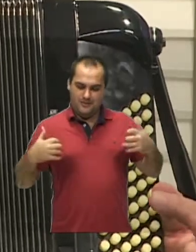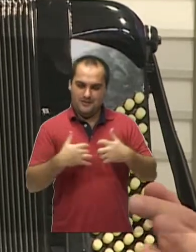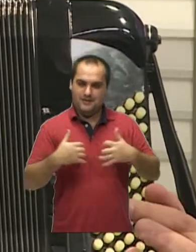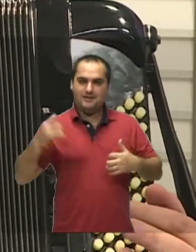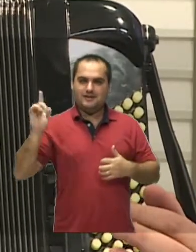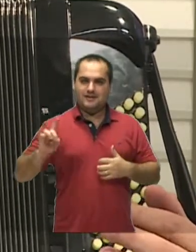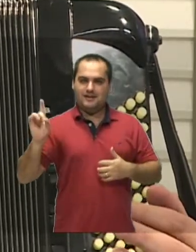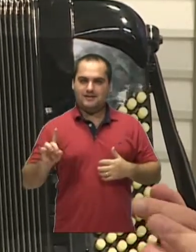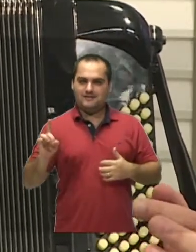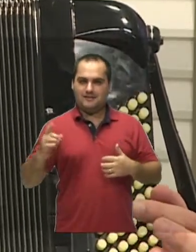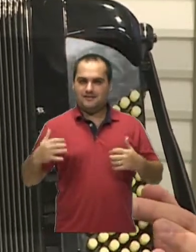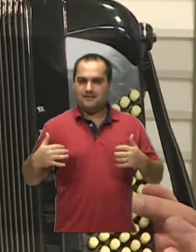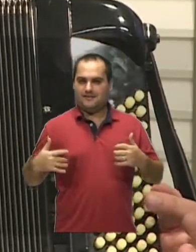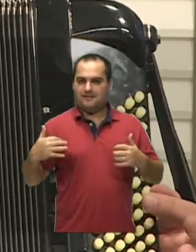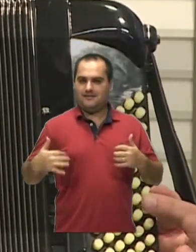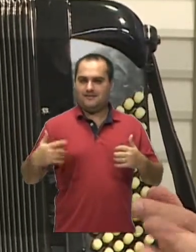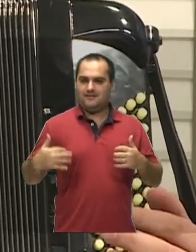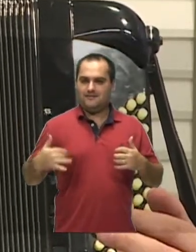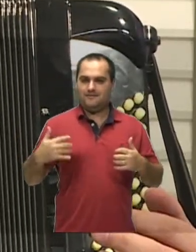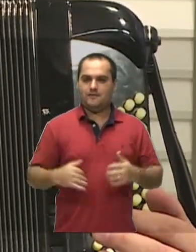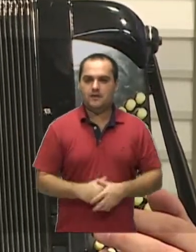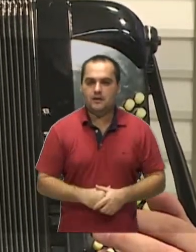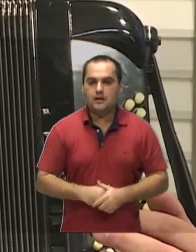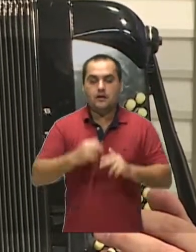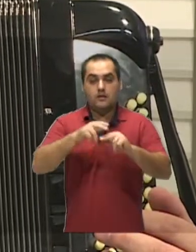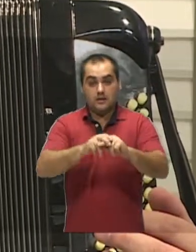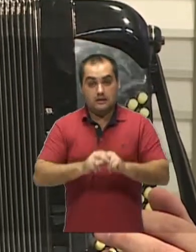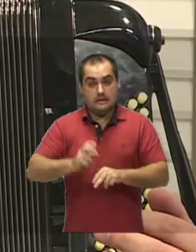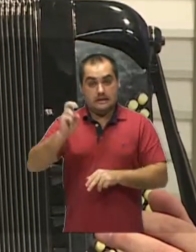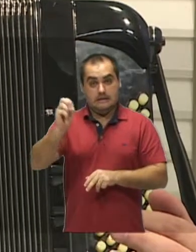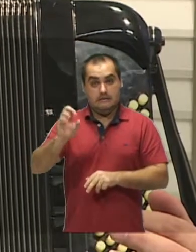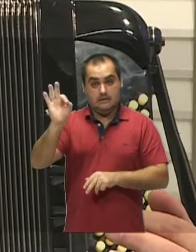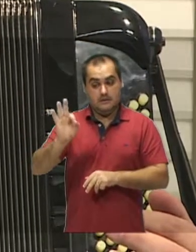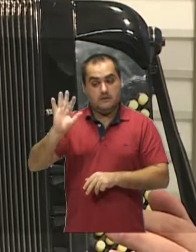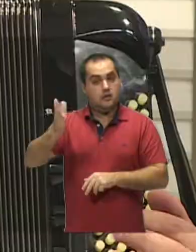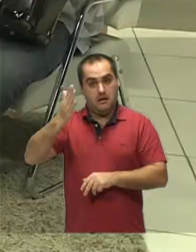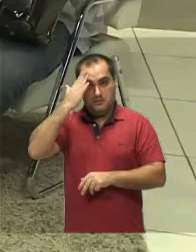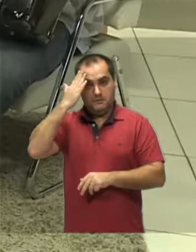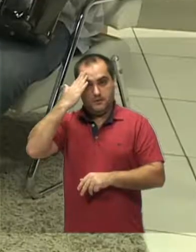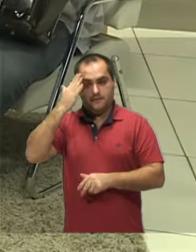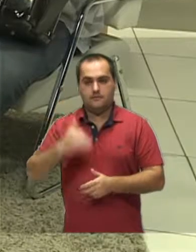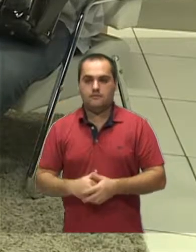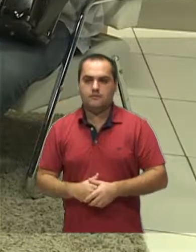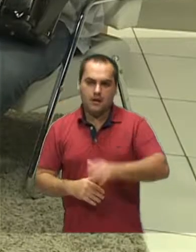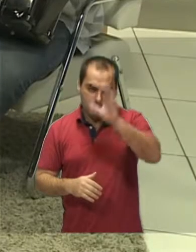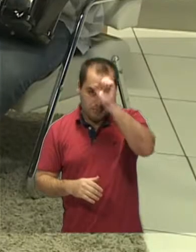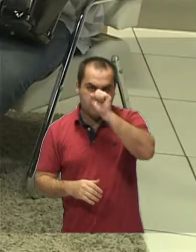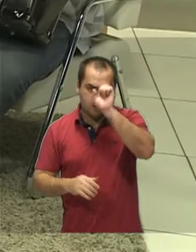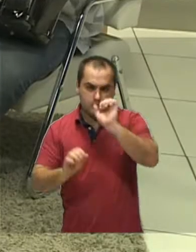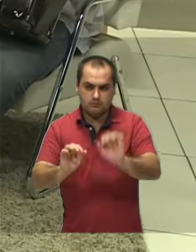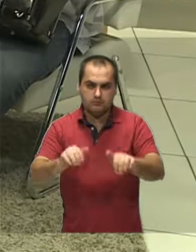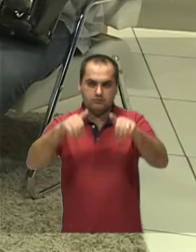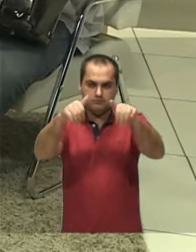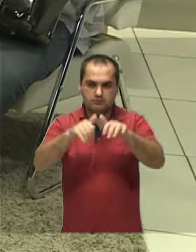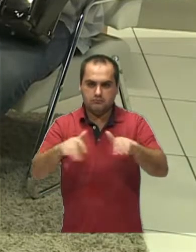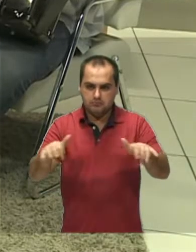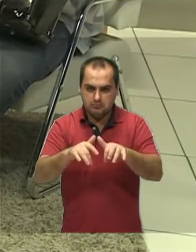pelo menos 50% do instrumento ele vai desenvolver. Eu aprendi a tocar piano, então a ler